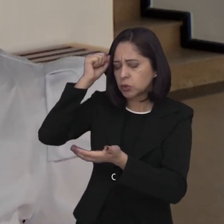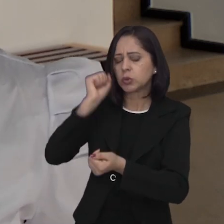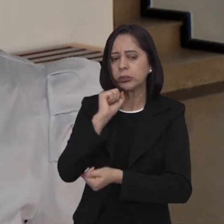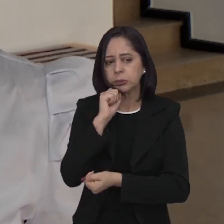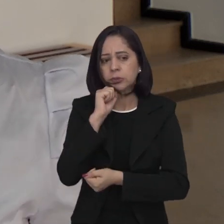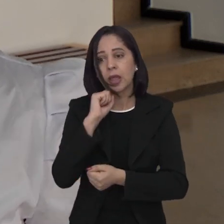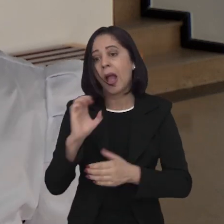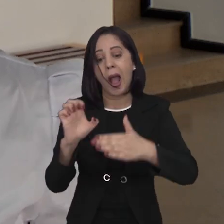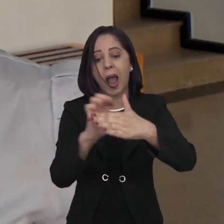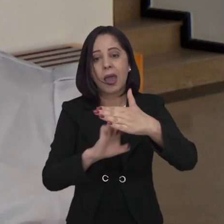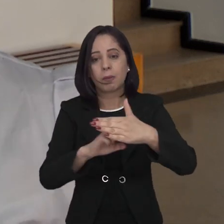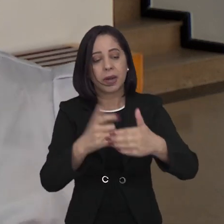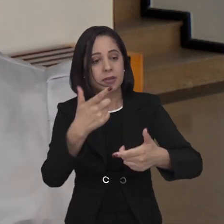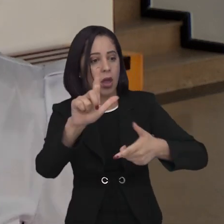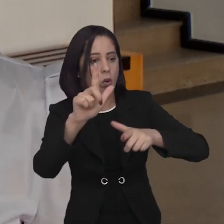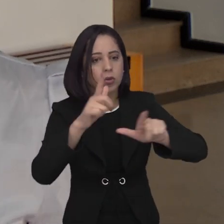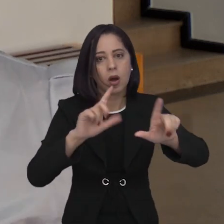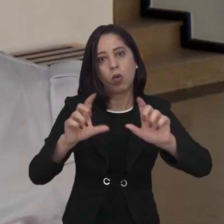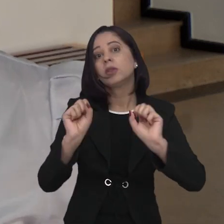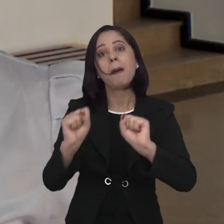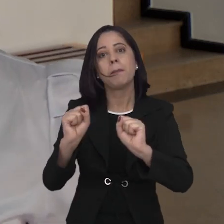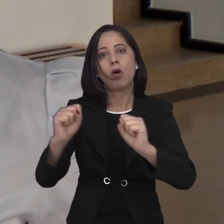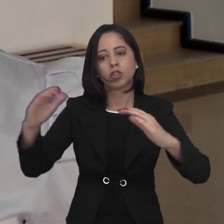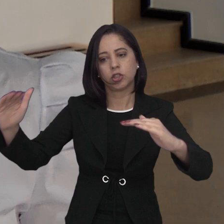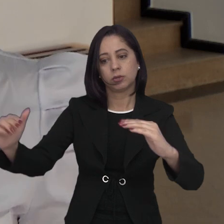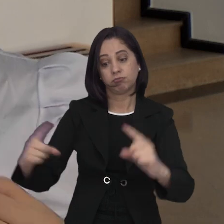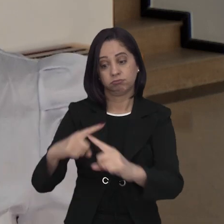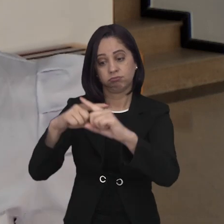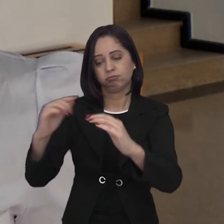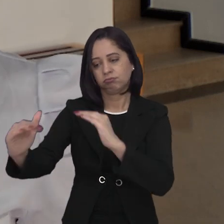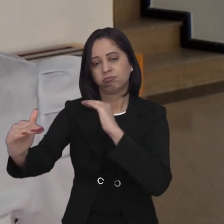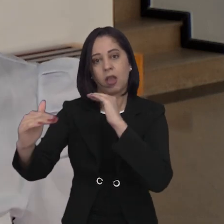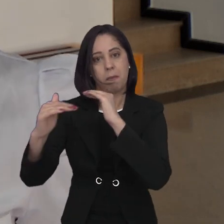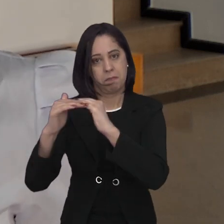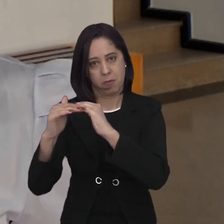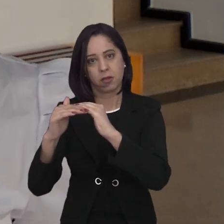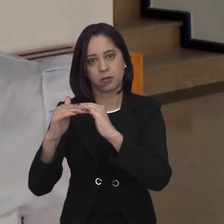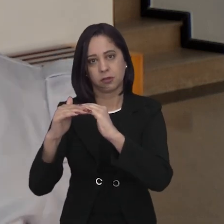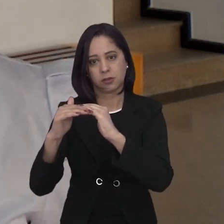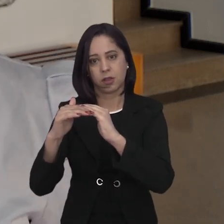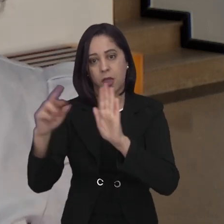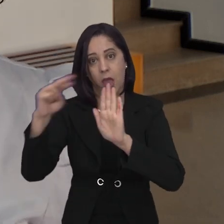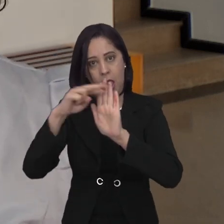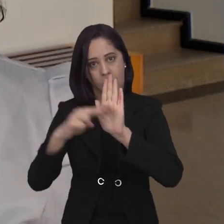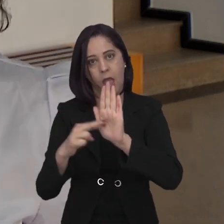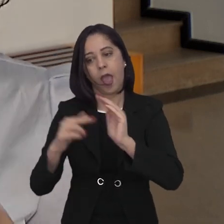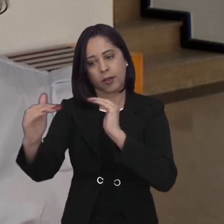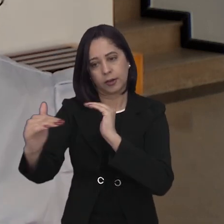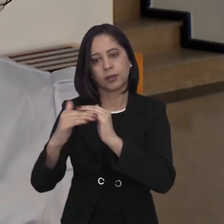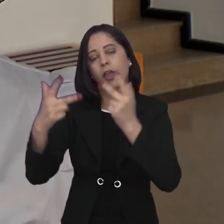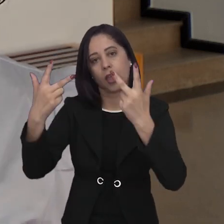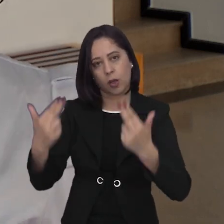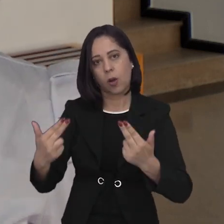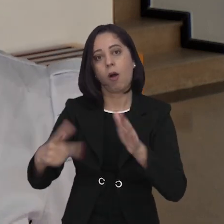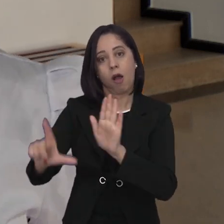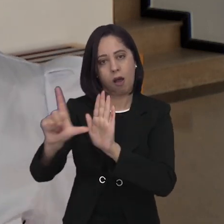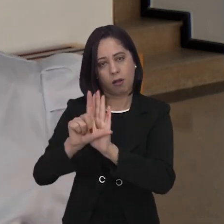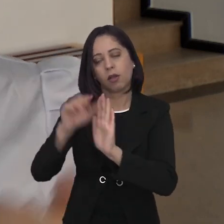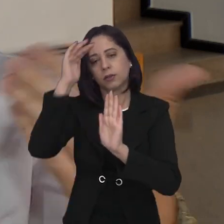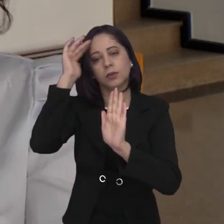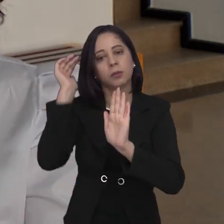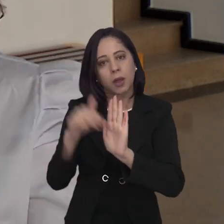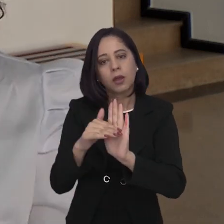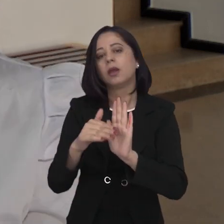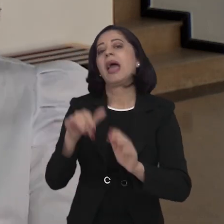que eles possam participar de um processo justo e serem julgados de acordo com critérios objetivos que estão previstos na lei, né?